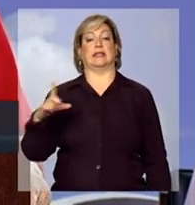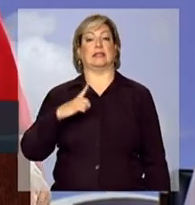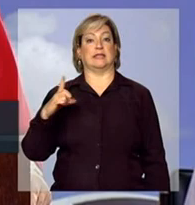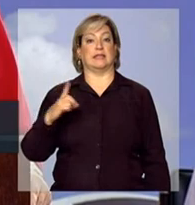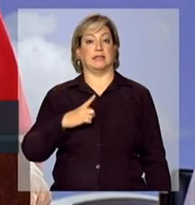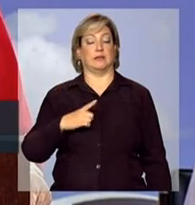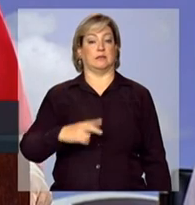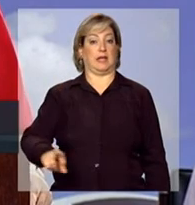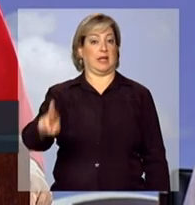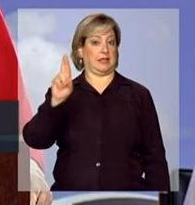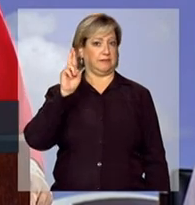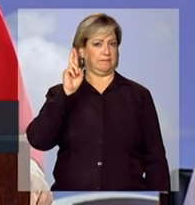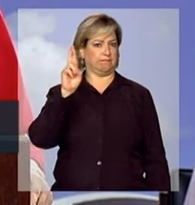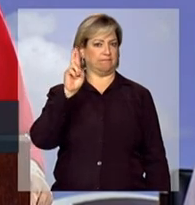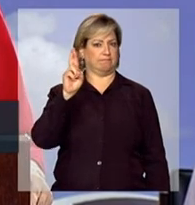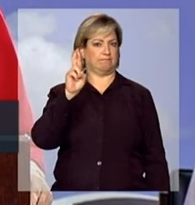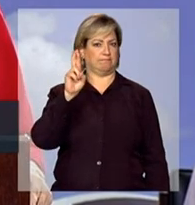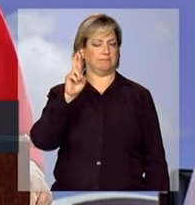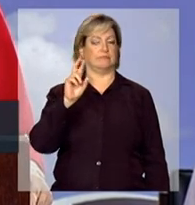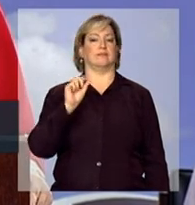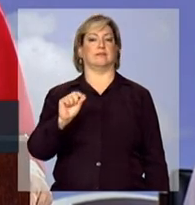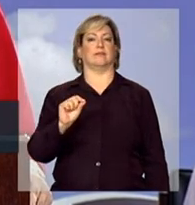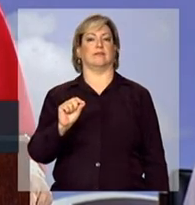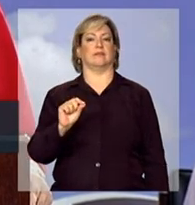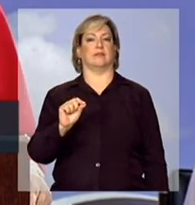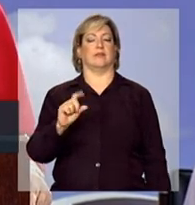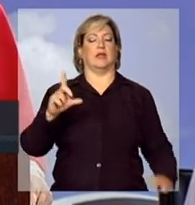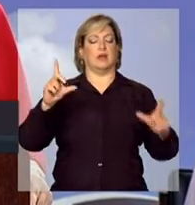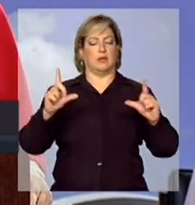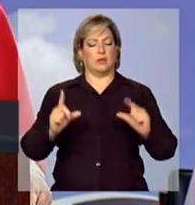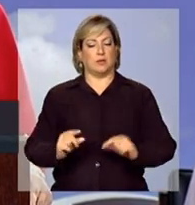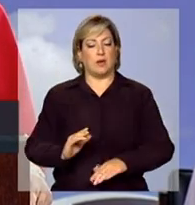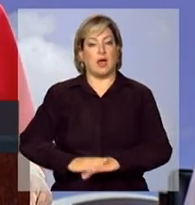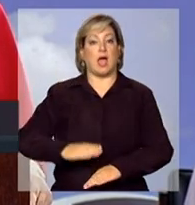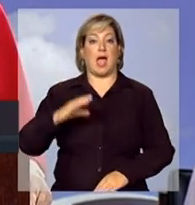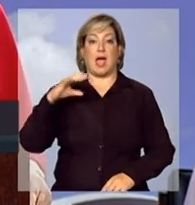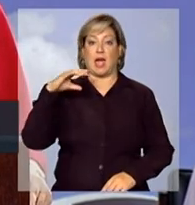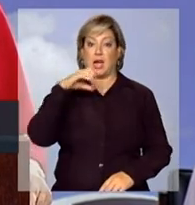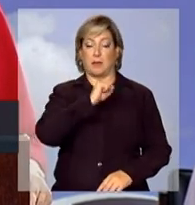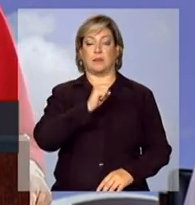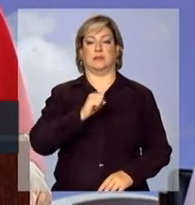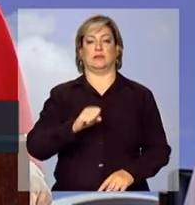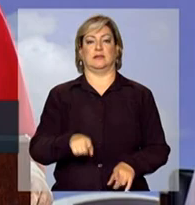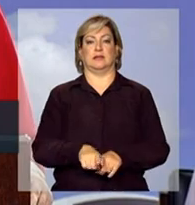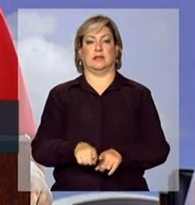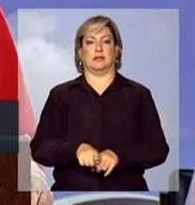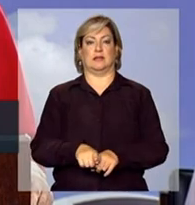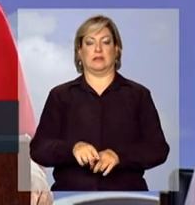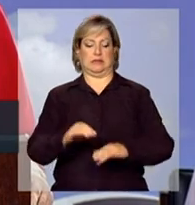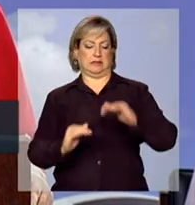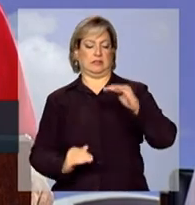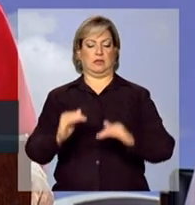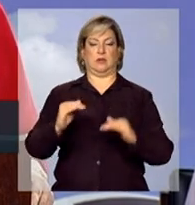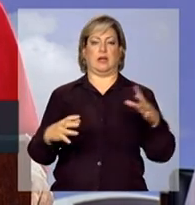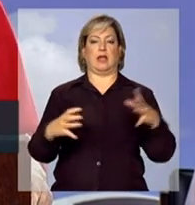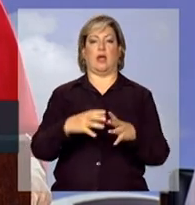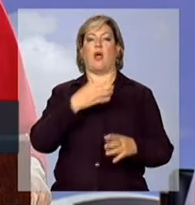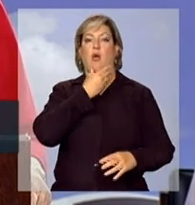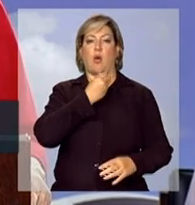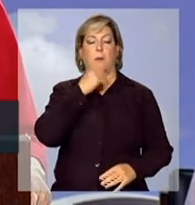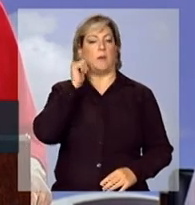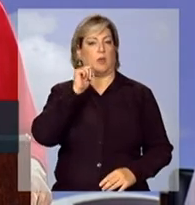a responsabilidade de diminuir o maior rapidez ainda a desigualdade entre homens e mulheres